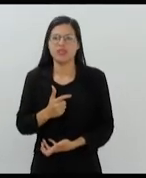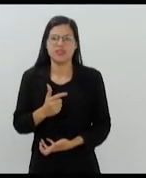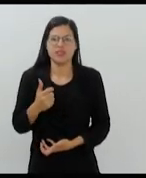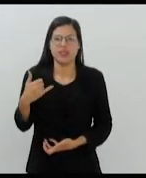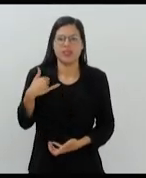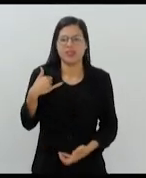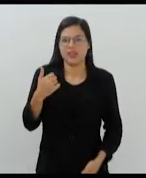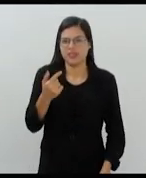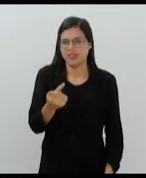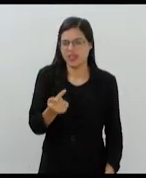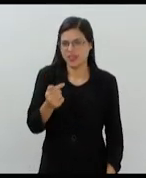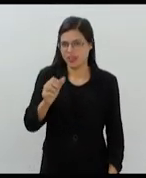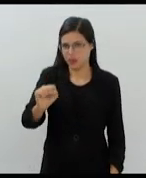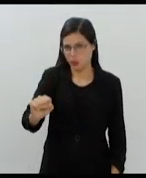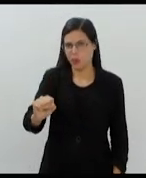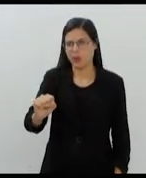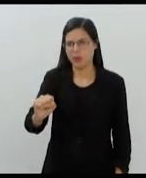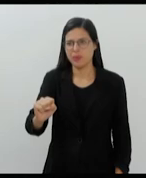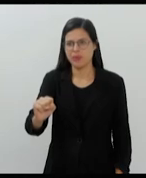78 anos,